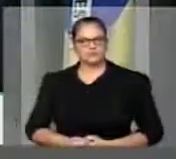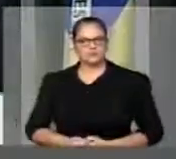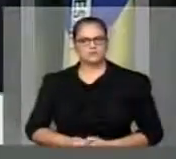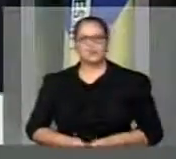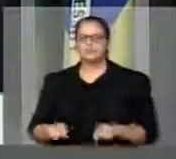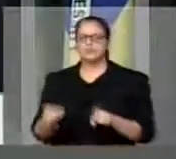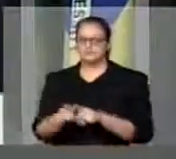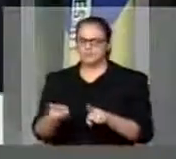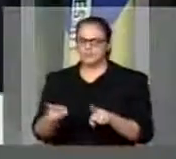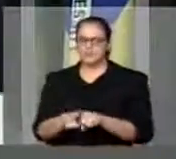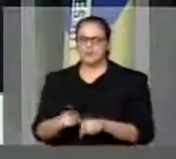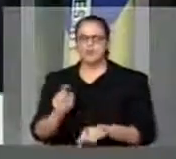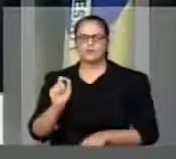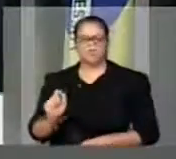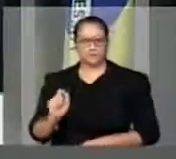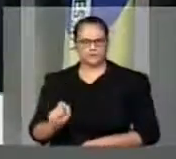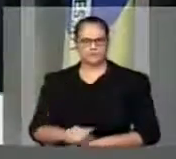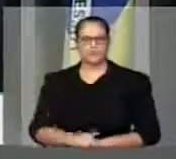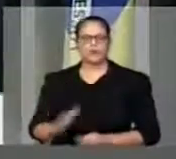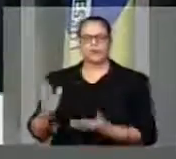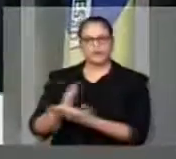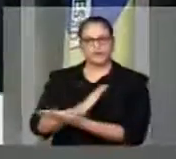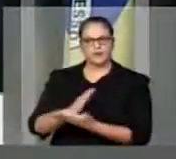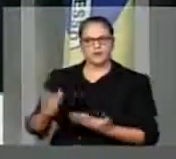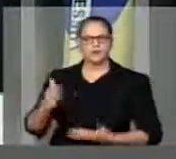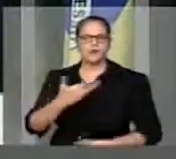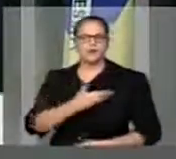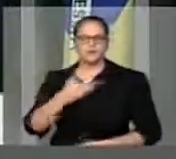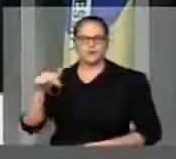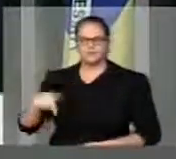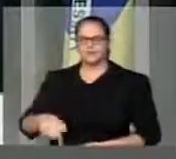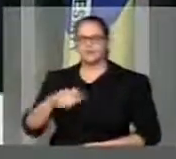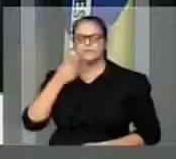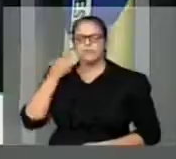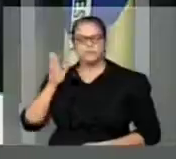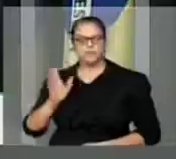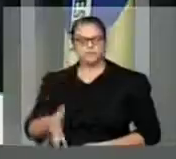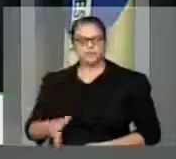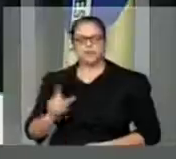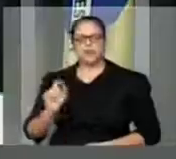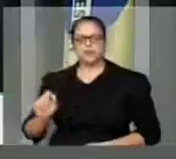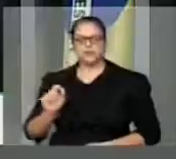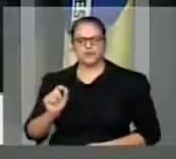os senhores, como alguns colegas aqui já falaram, livros